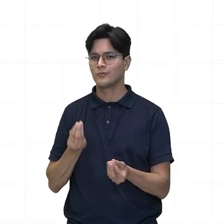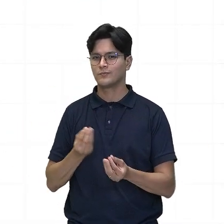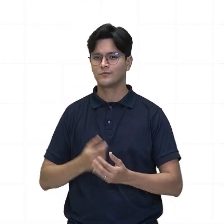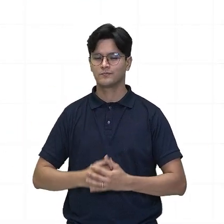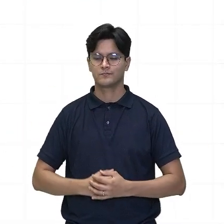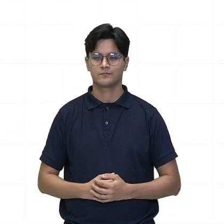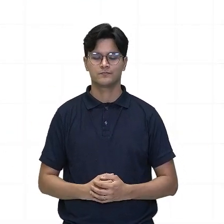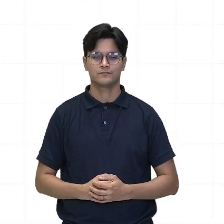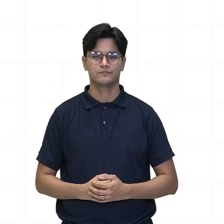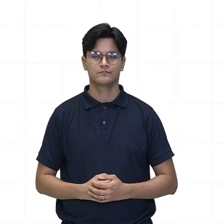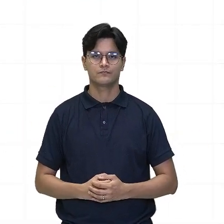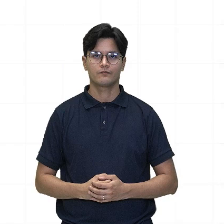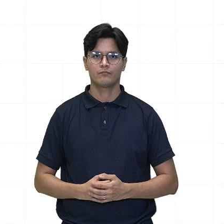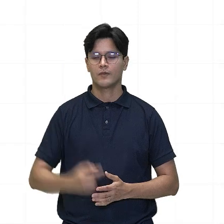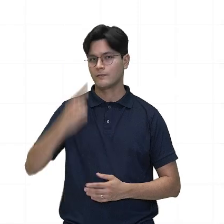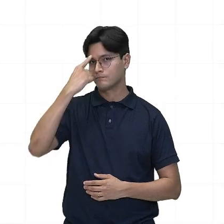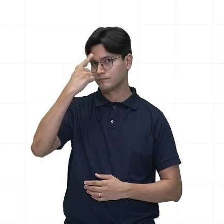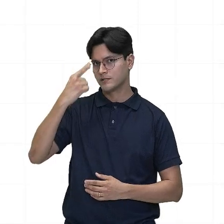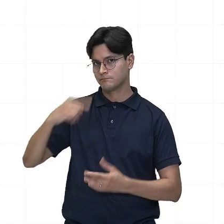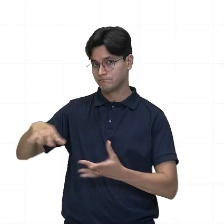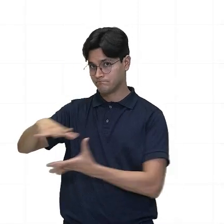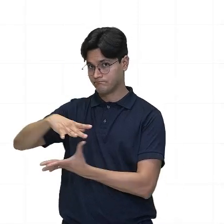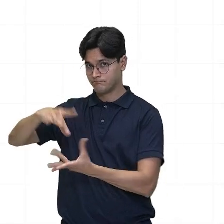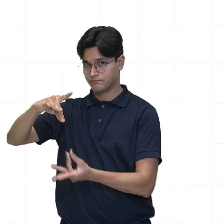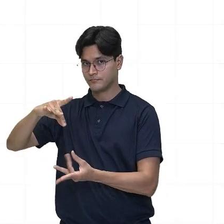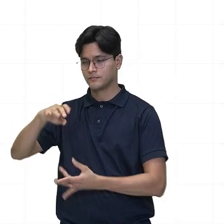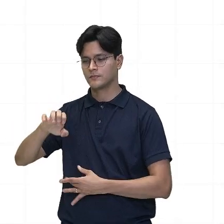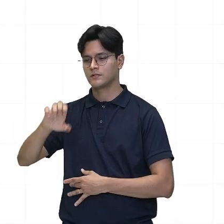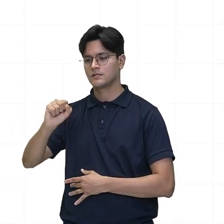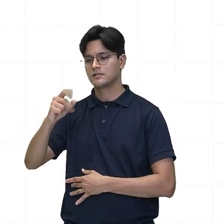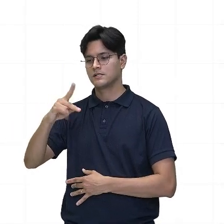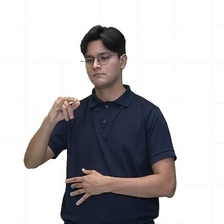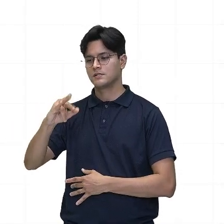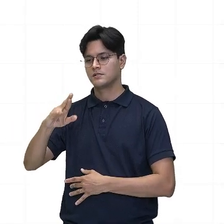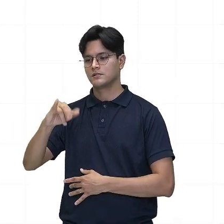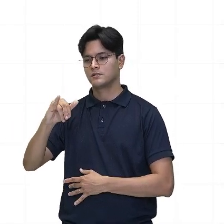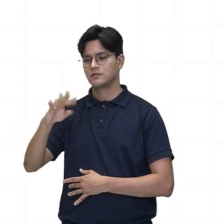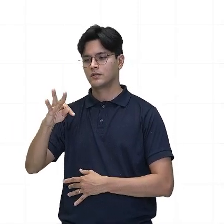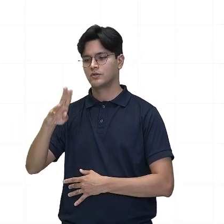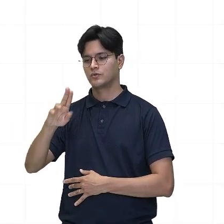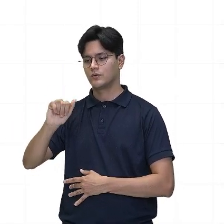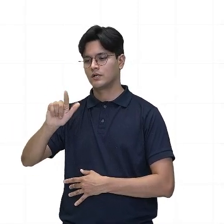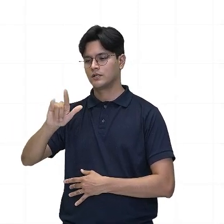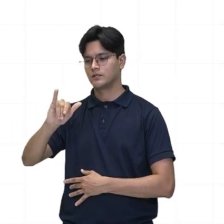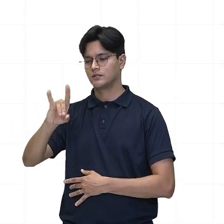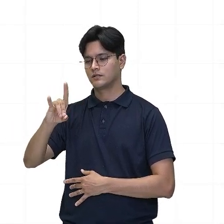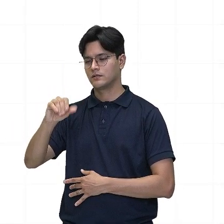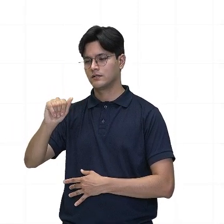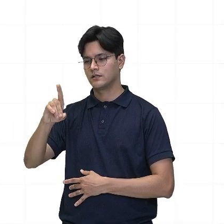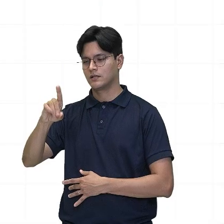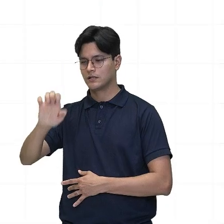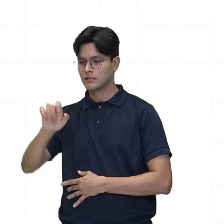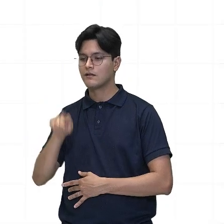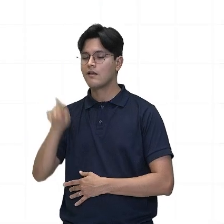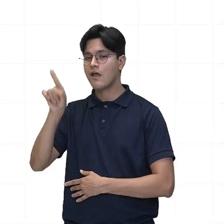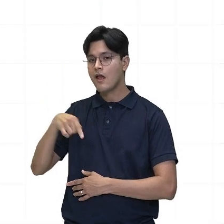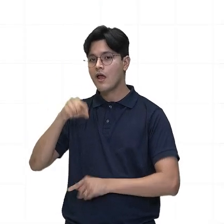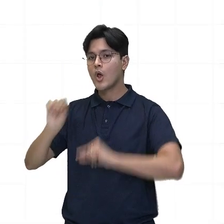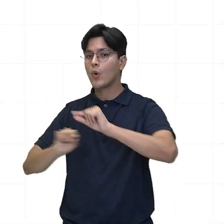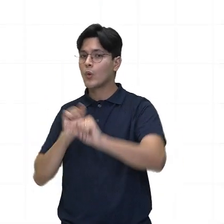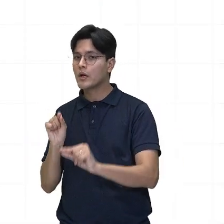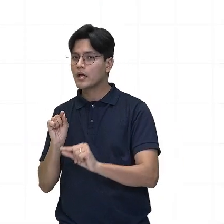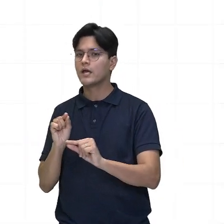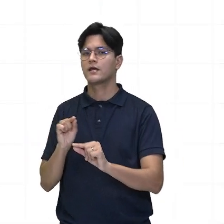Pensa que espiritualidade é um modo de ser e de viver de pessoas que acreditam na força espiritual,